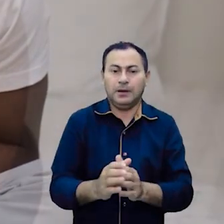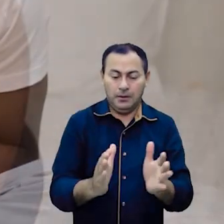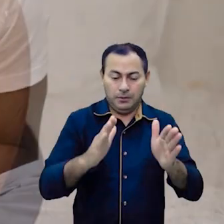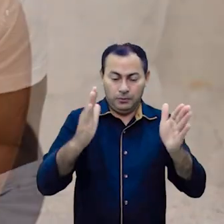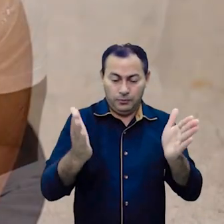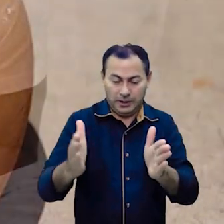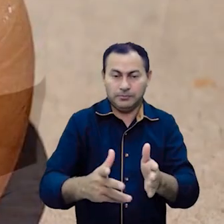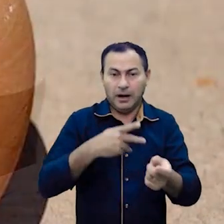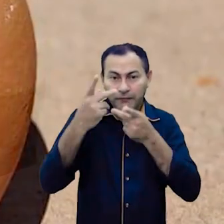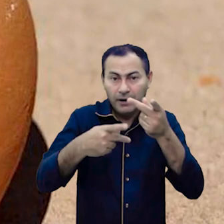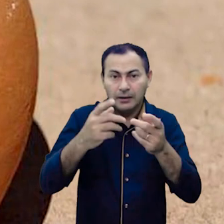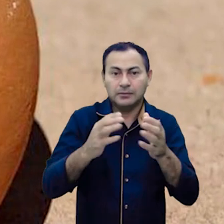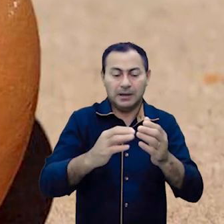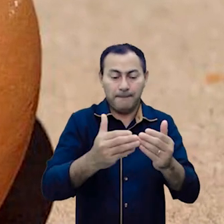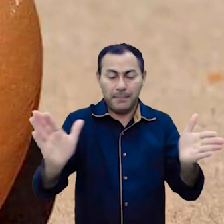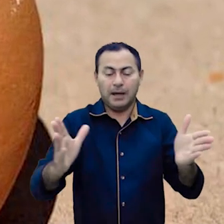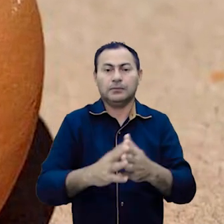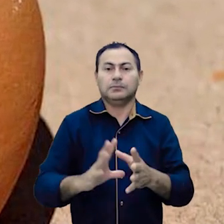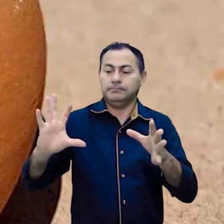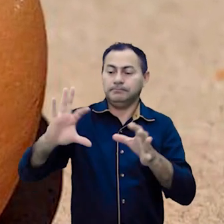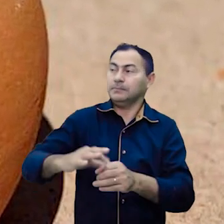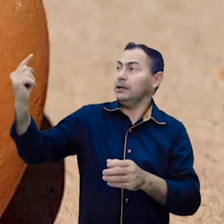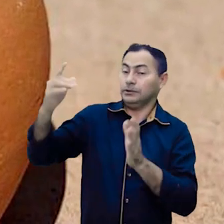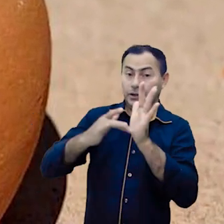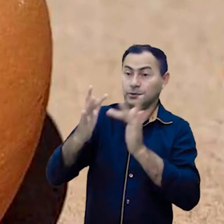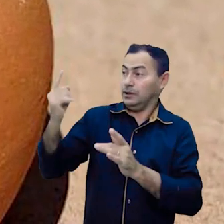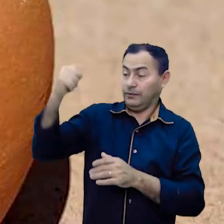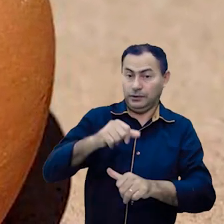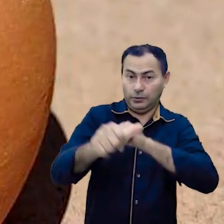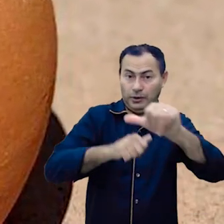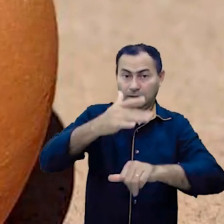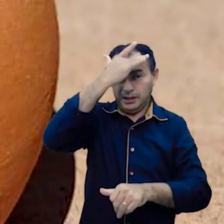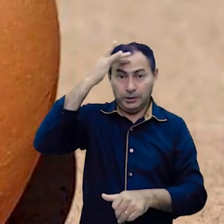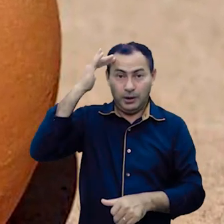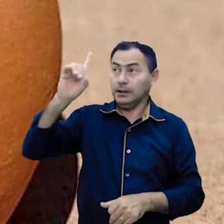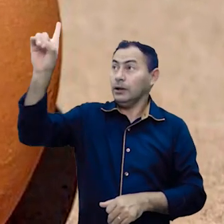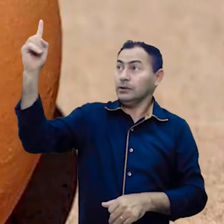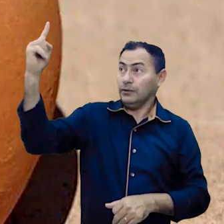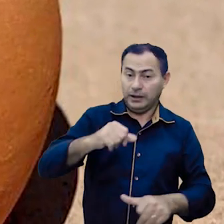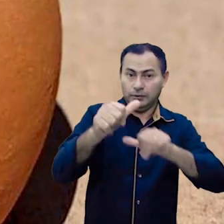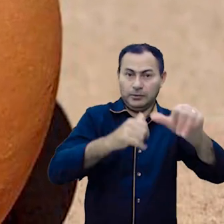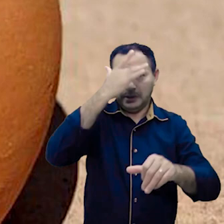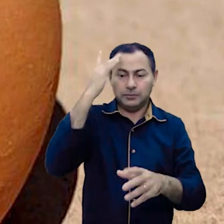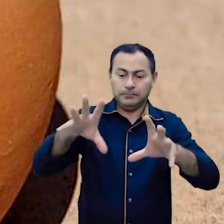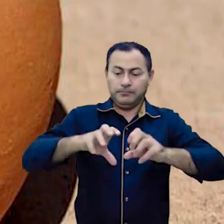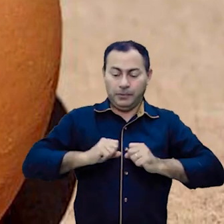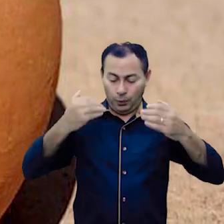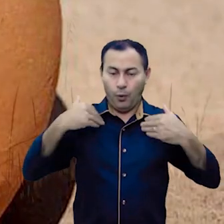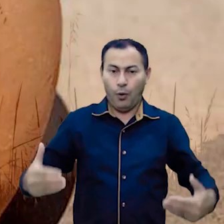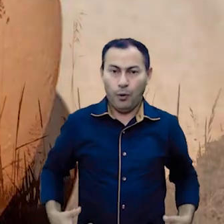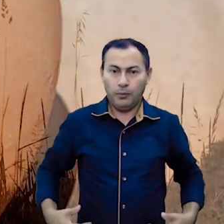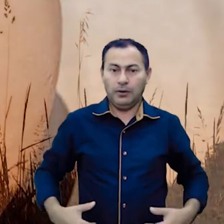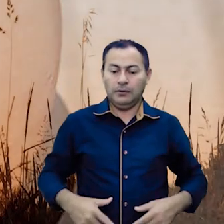o vaso aberto nos fala da Encarnação de Jesus Deus se tornou um homem ele tomou